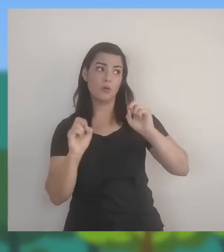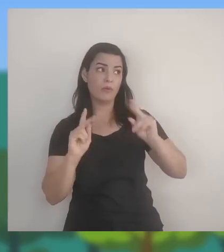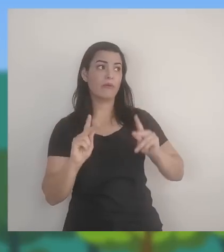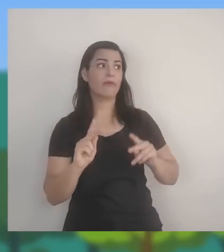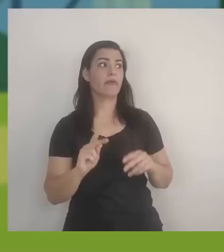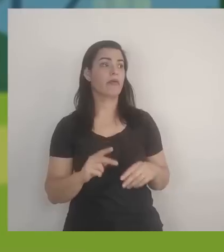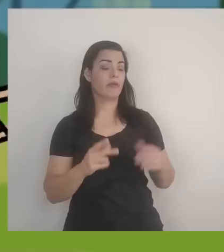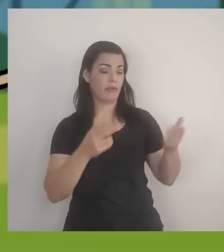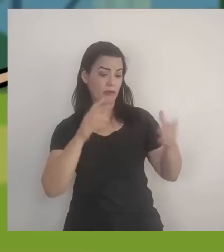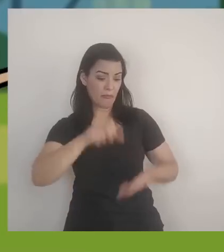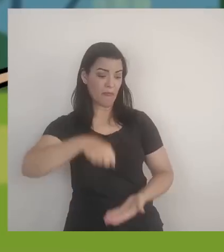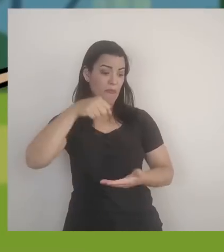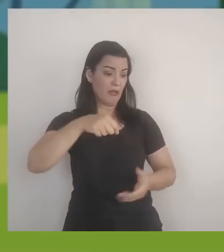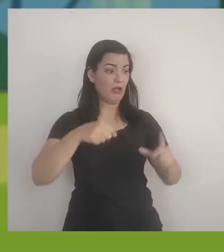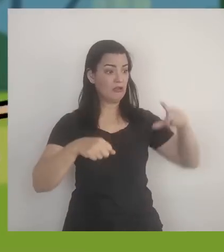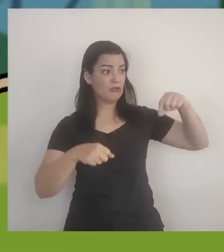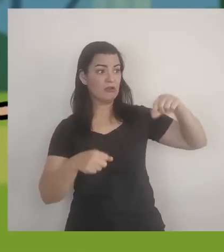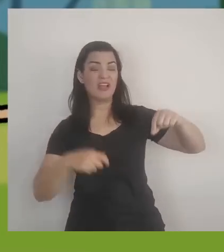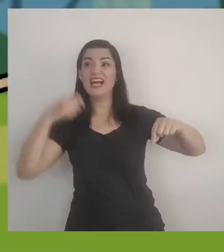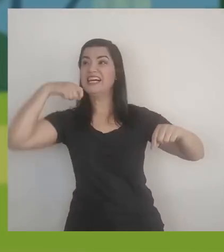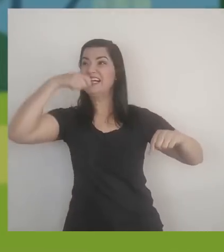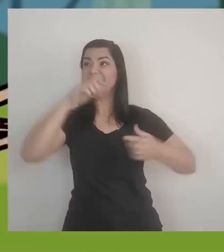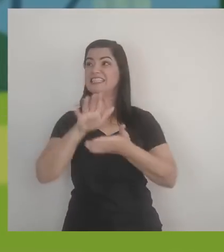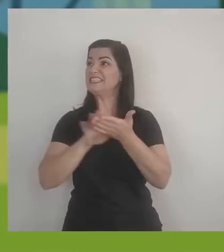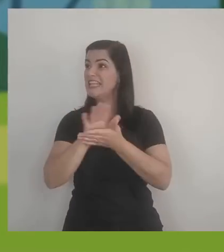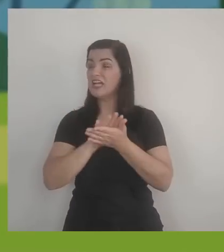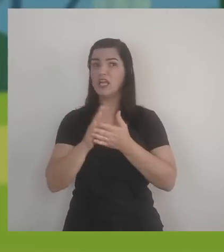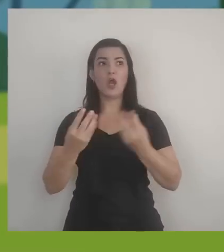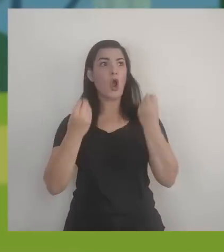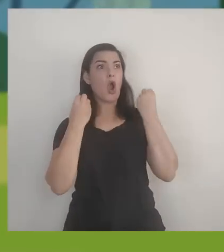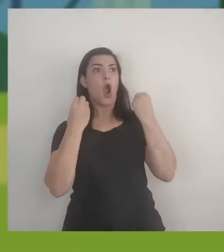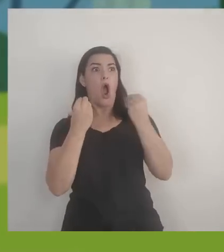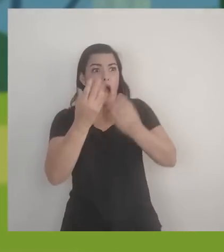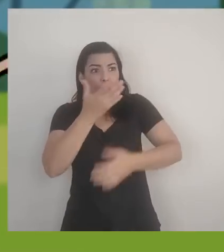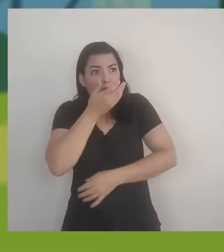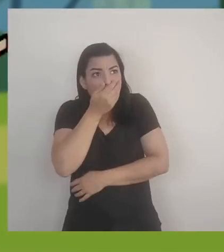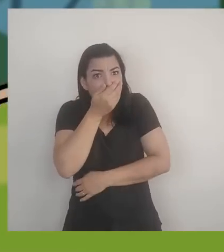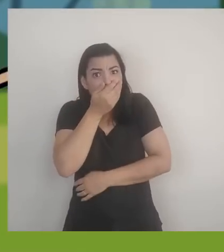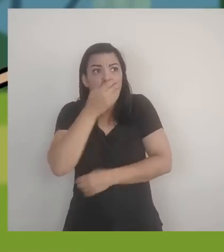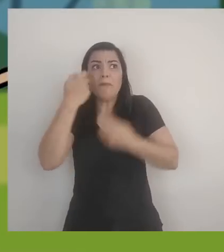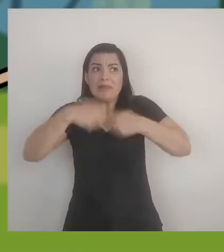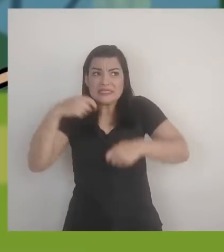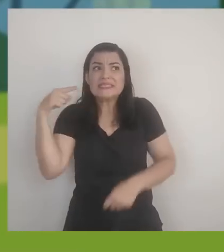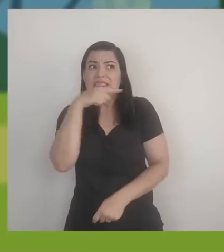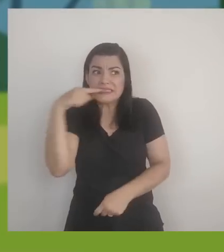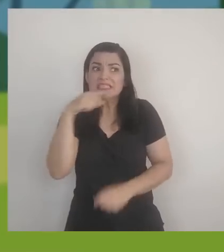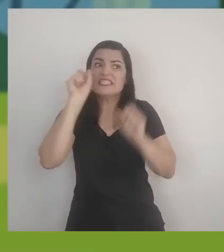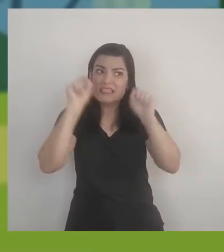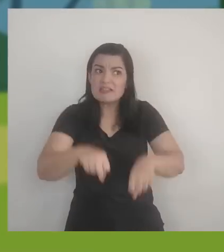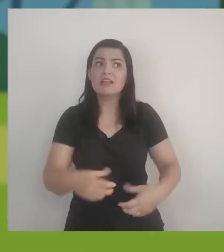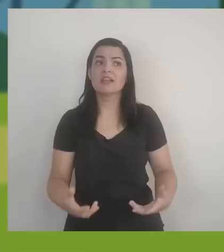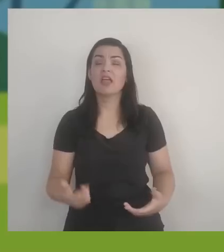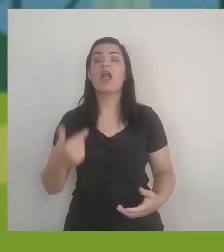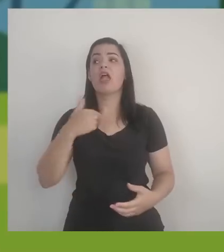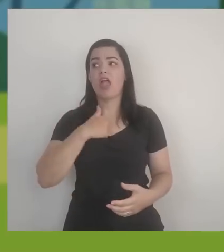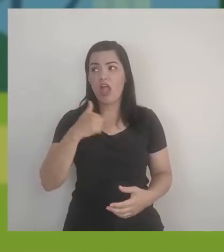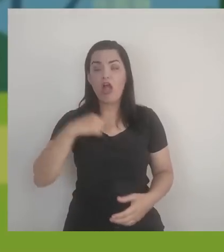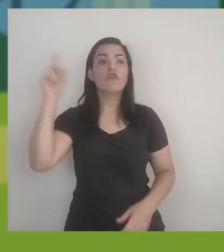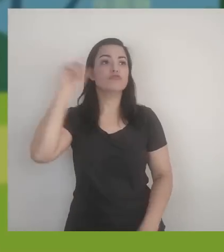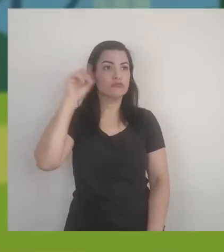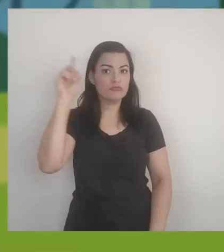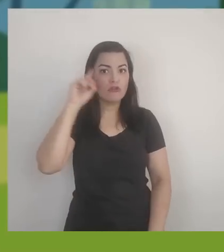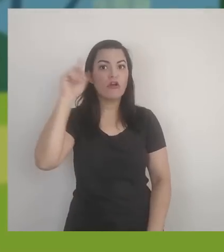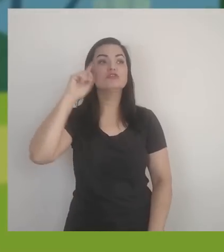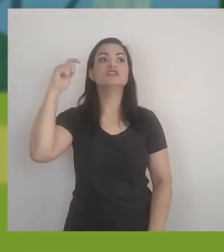meus dentes. Você não escovou os dentes? Não pode! Tem que escovar! Eu escovo todos